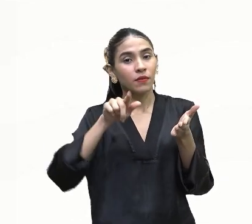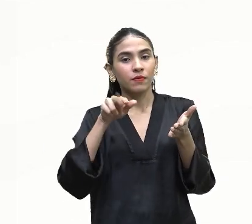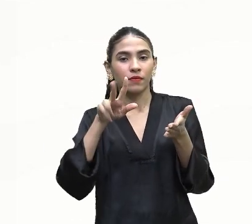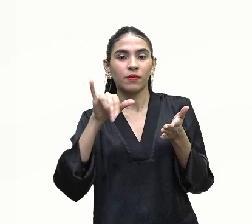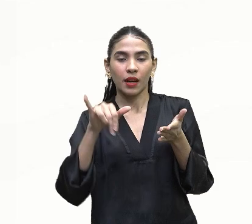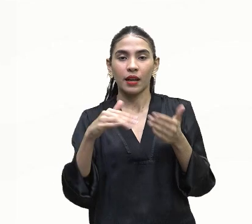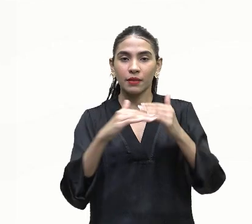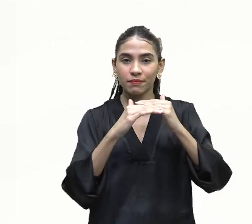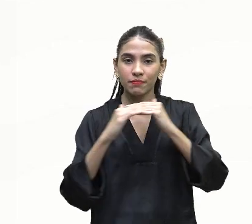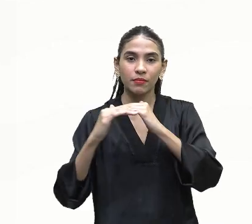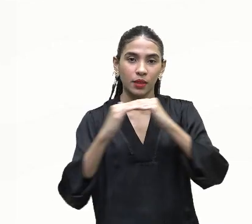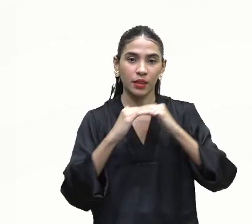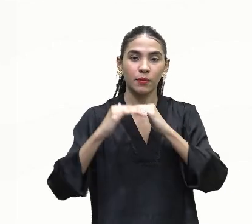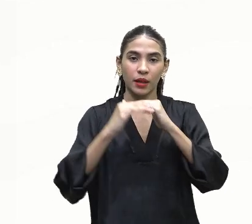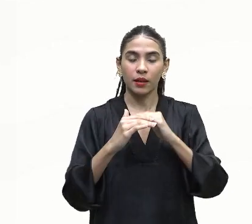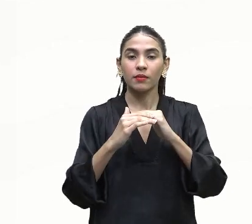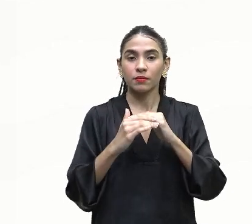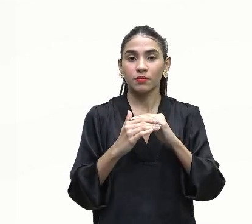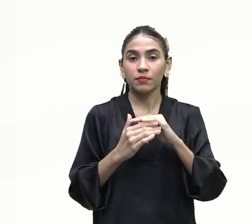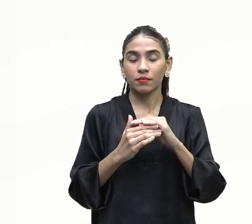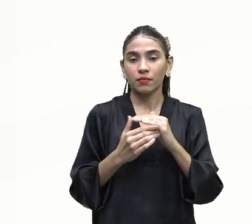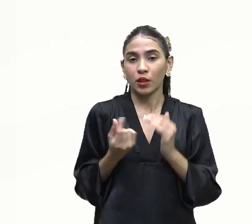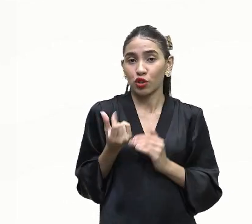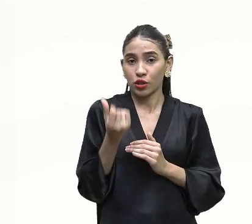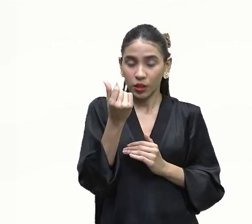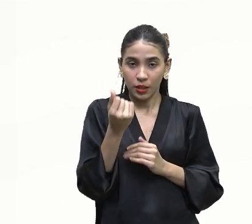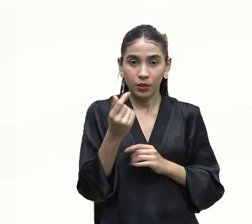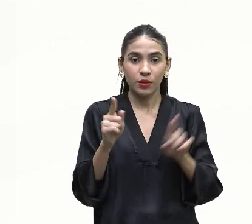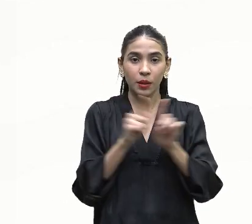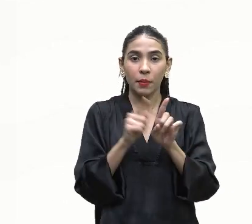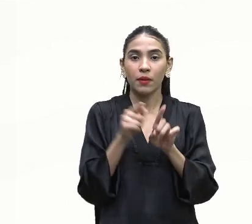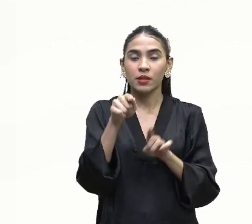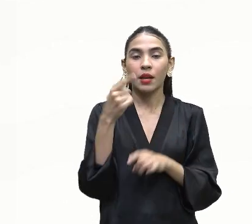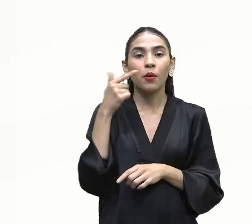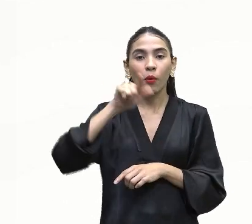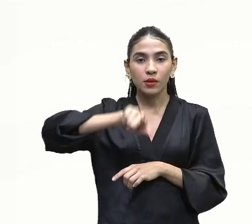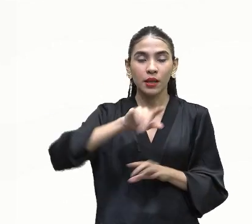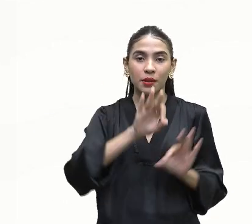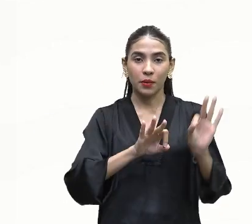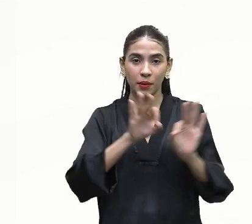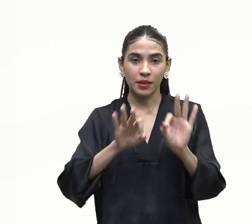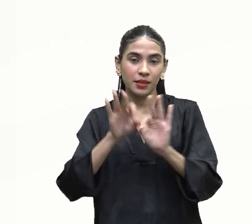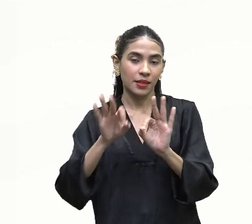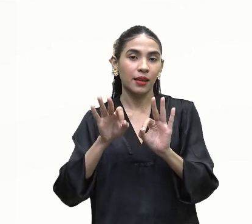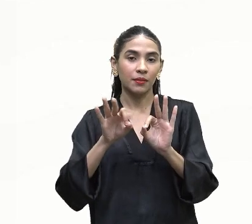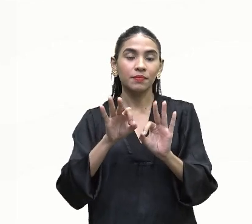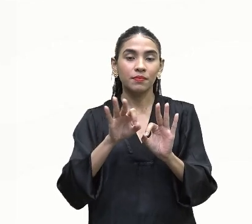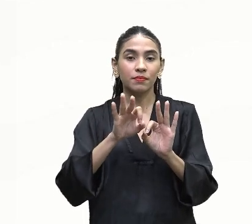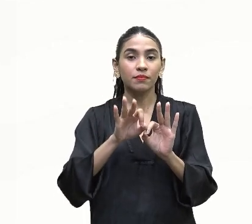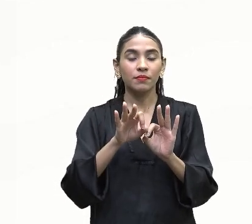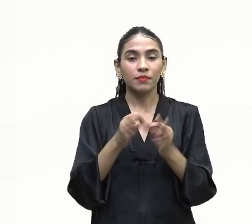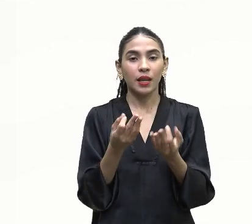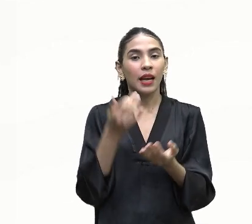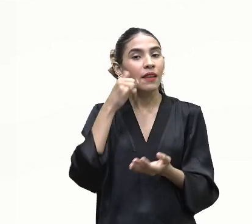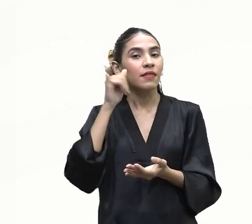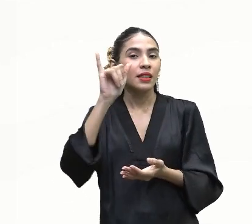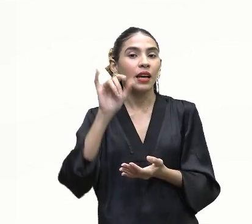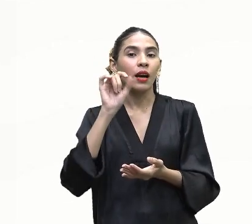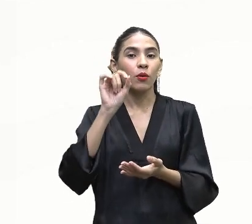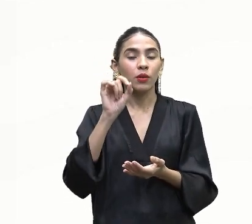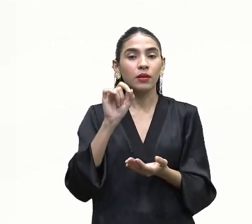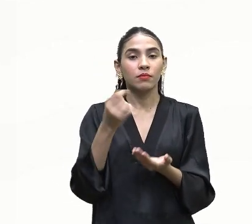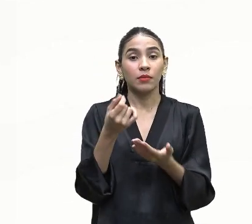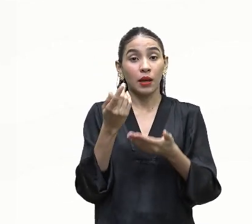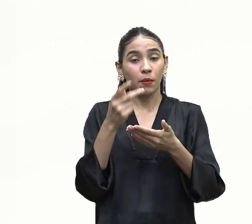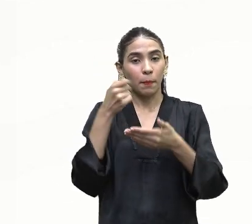equilibrar sua vida financeira e assim você consegue se organizar para poupar ou